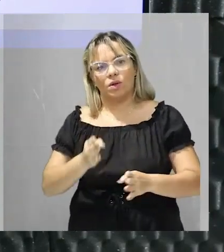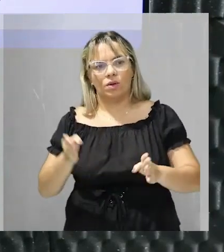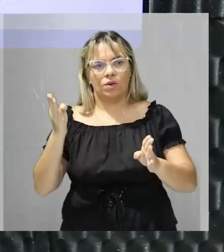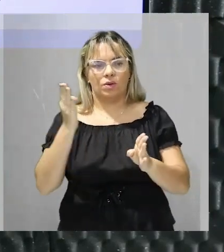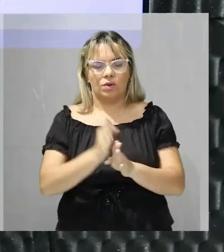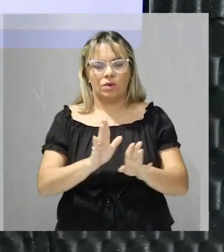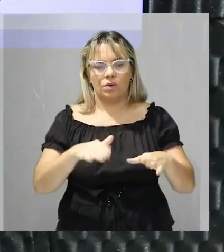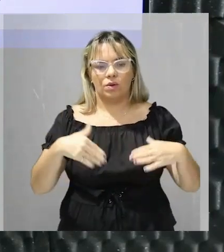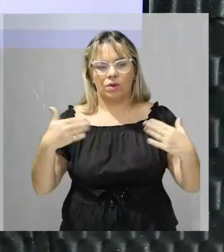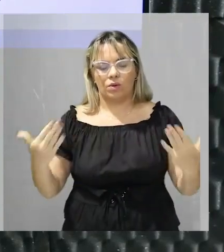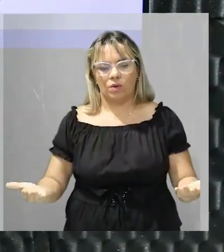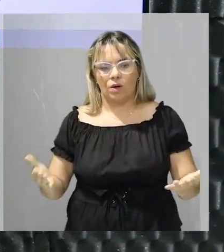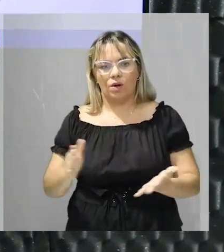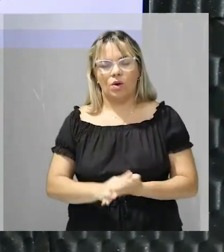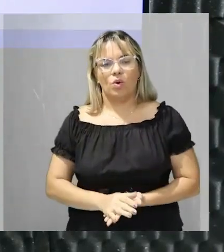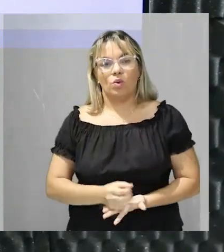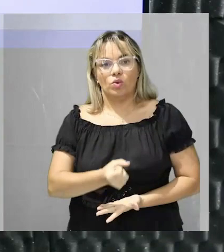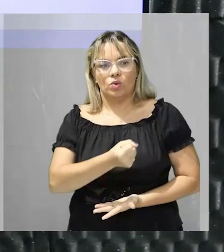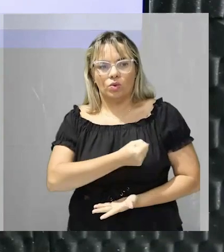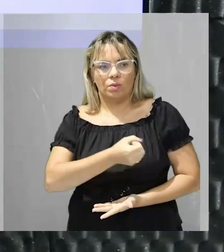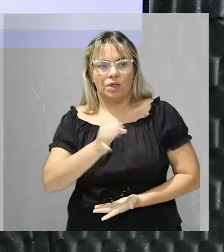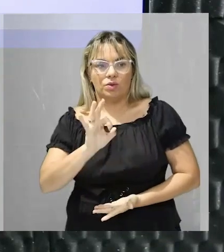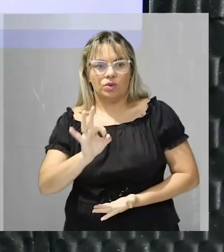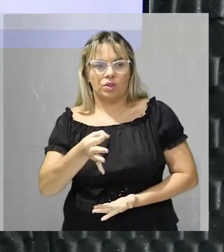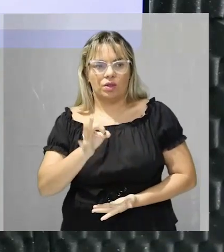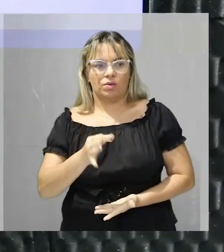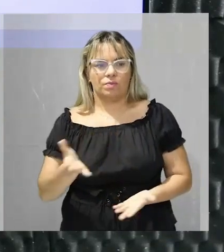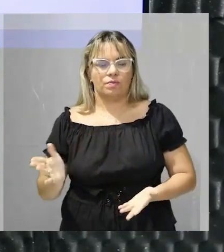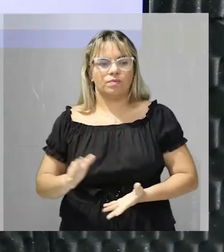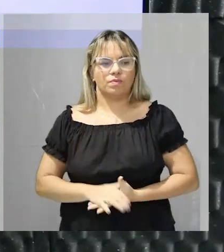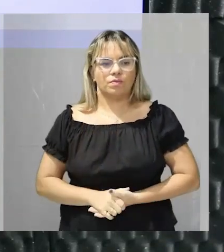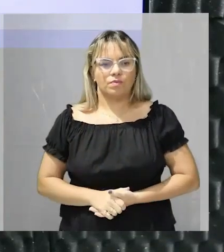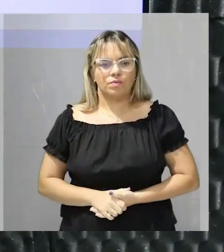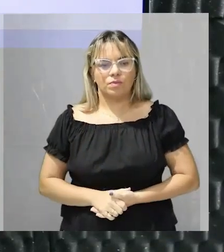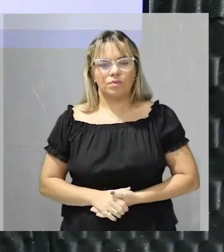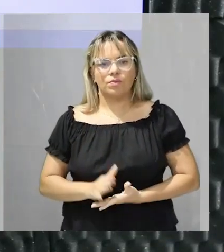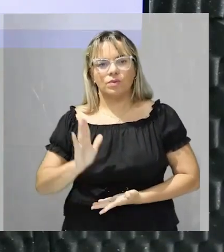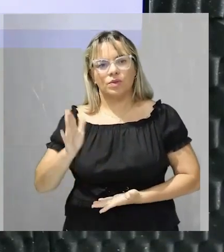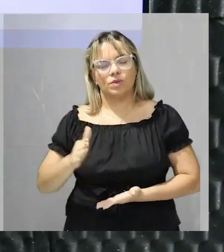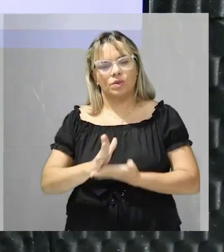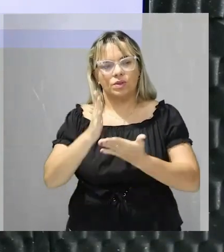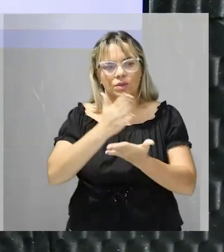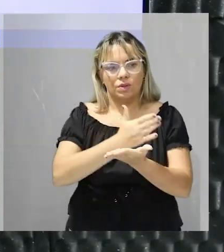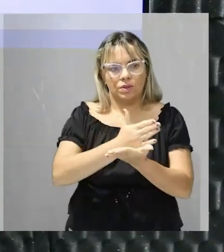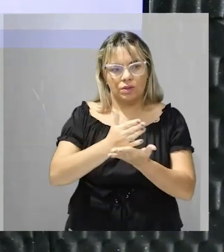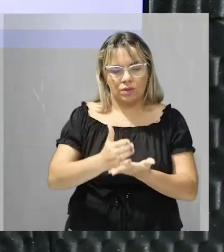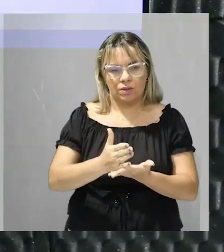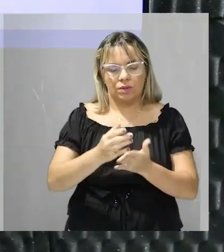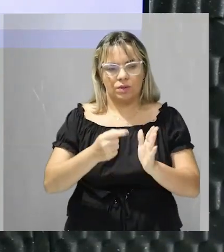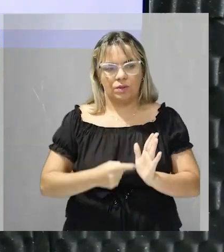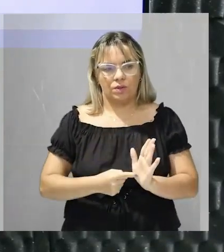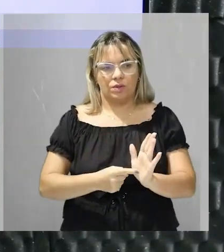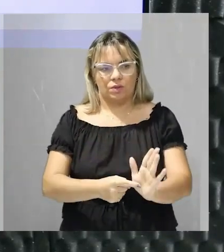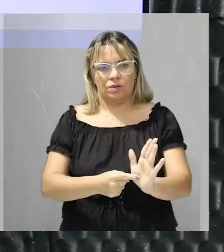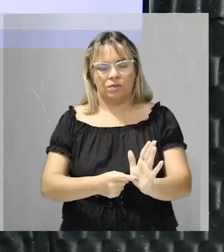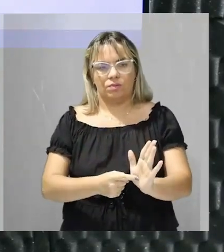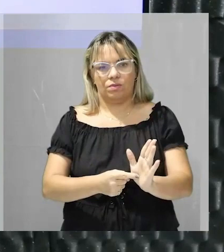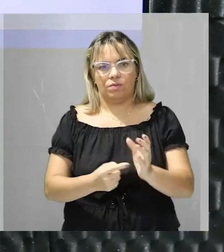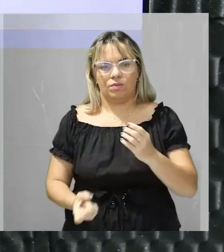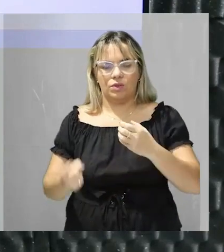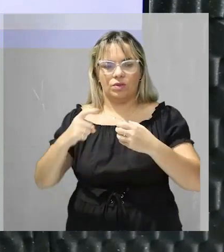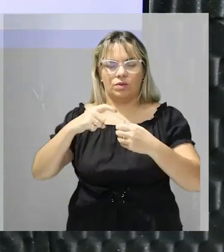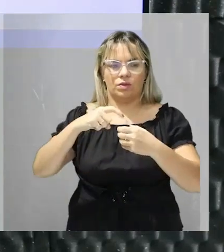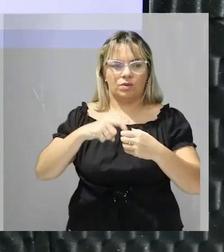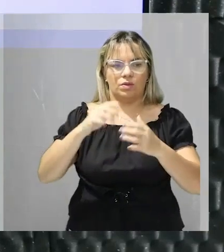qual o nosso gabarito Tá então vamos lá e Já começamos aqui apresentando né resgatando